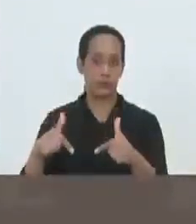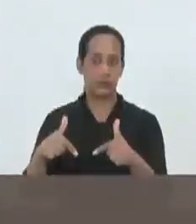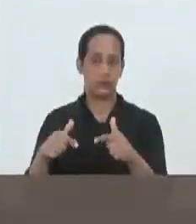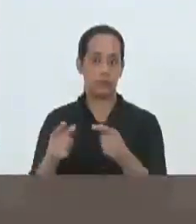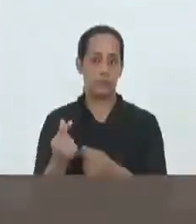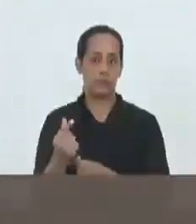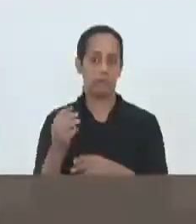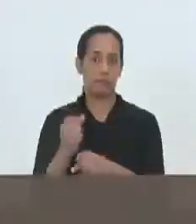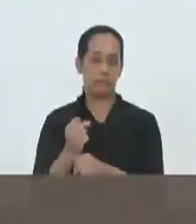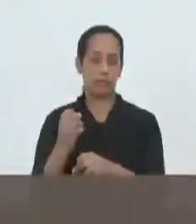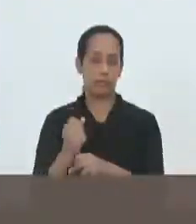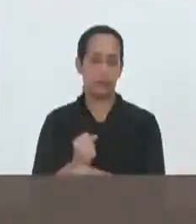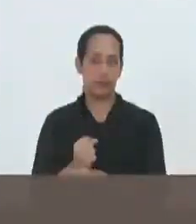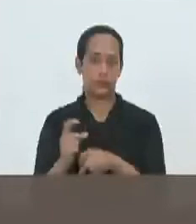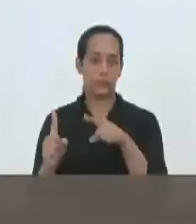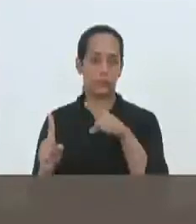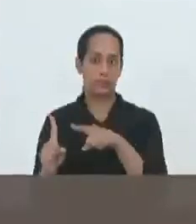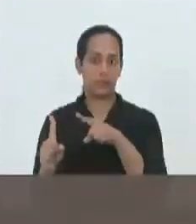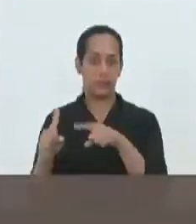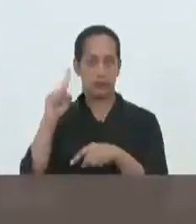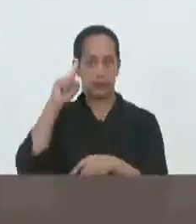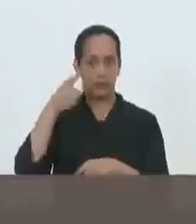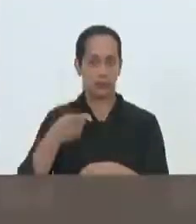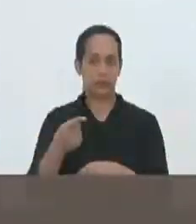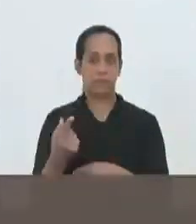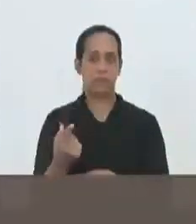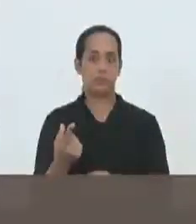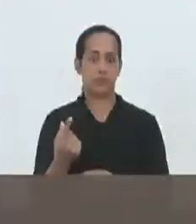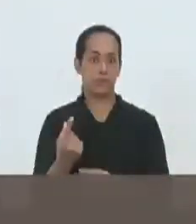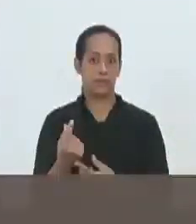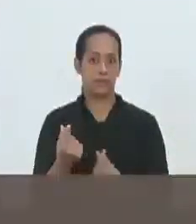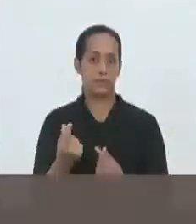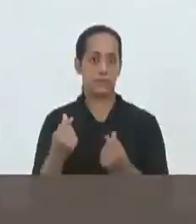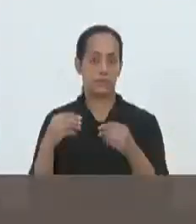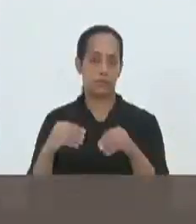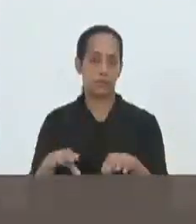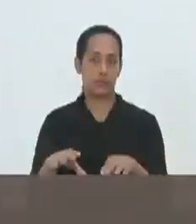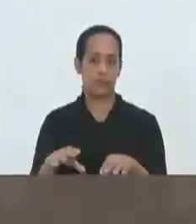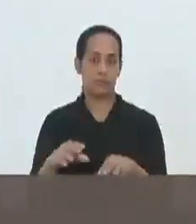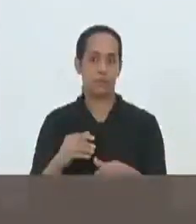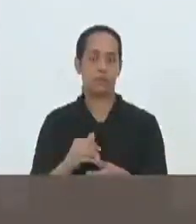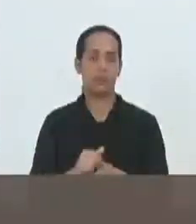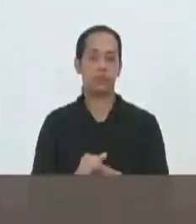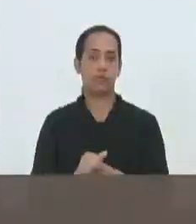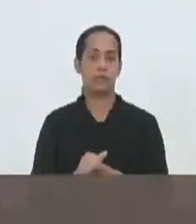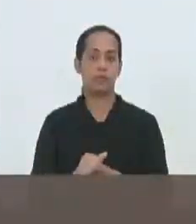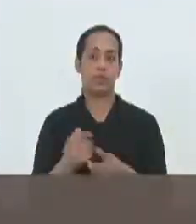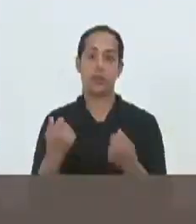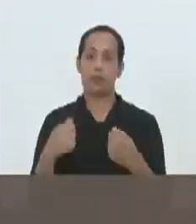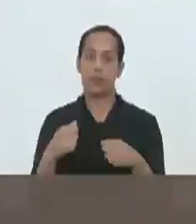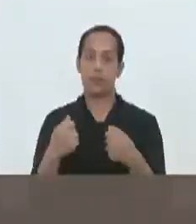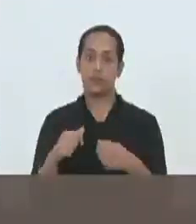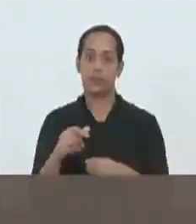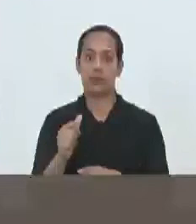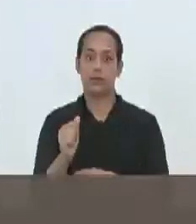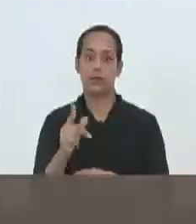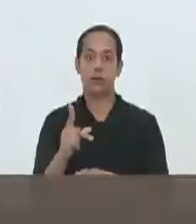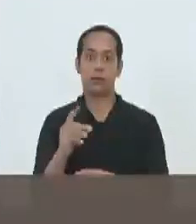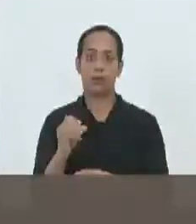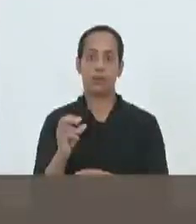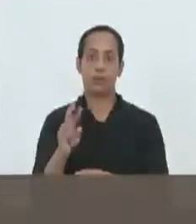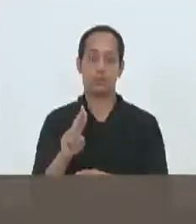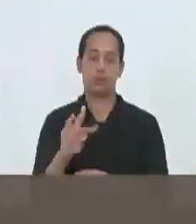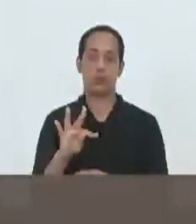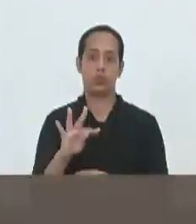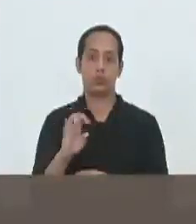despesa mas o que que indica o fato de estarem precisando de aporte já diz naturalmente para mim que o recurso que tá lá já não